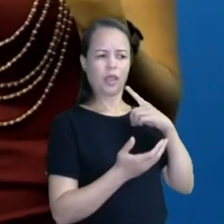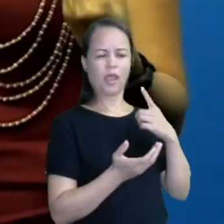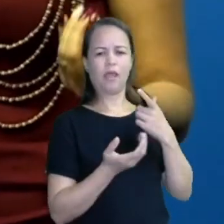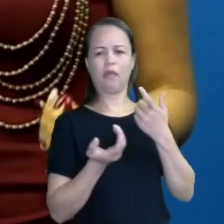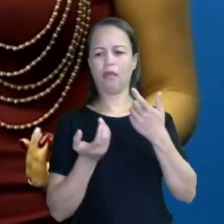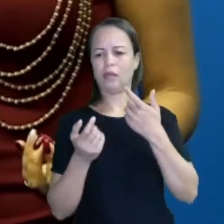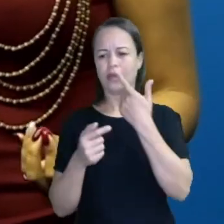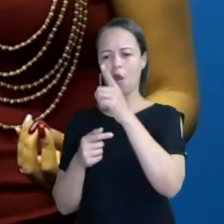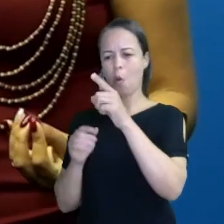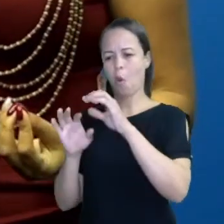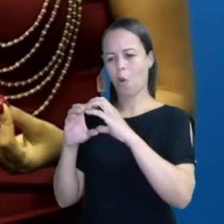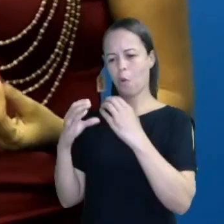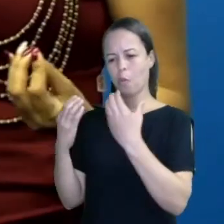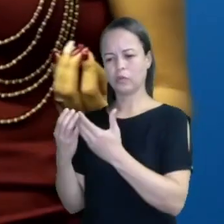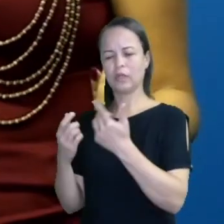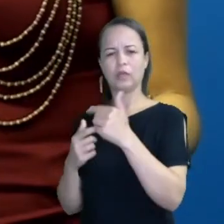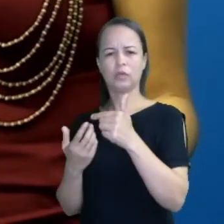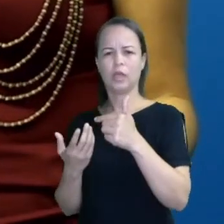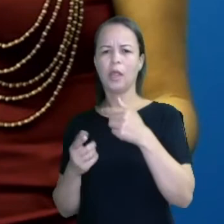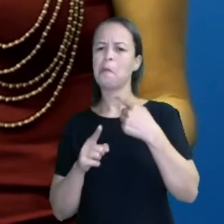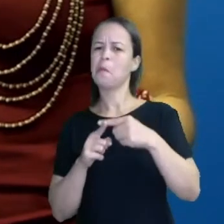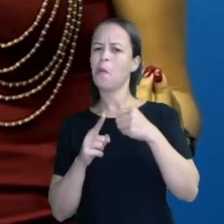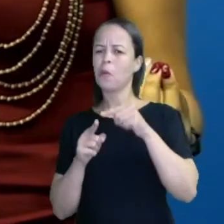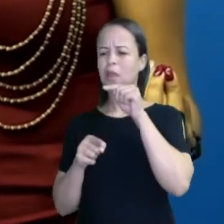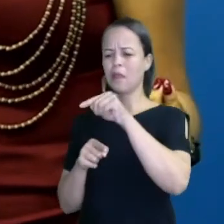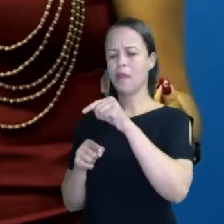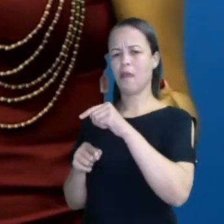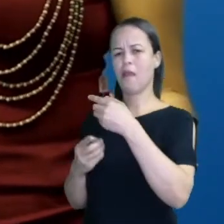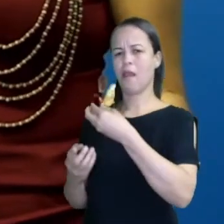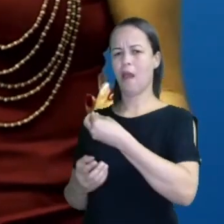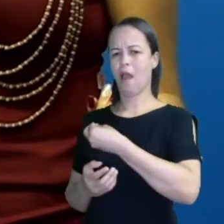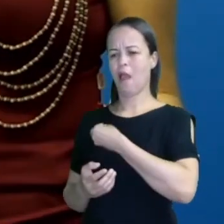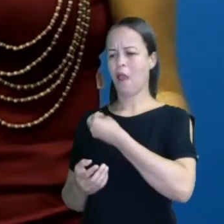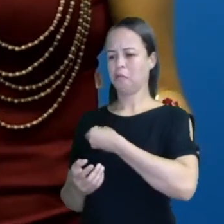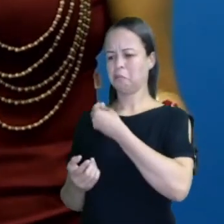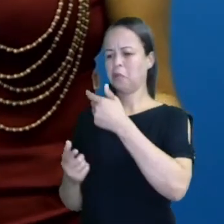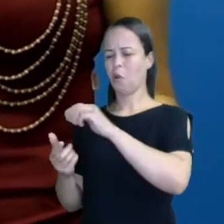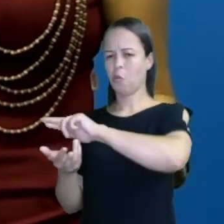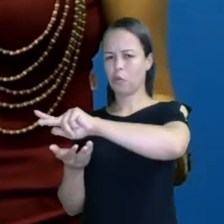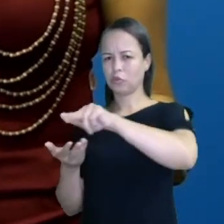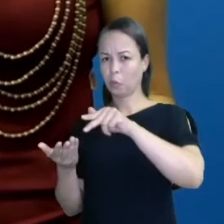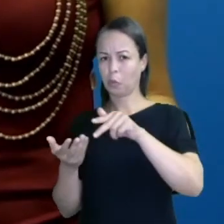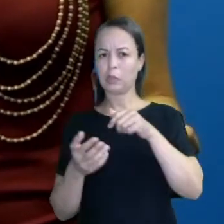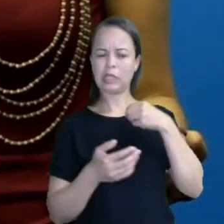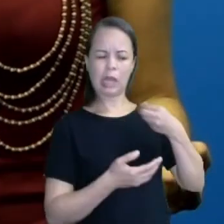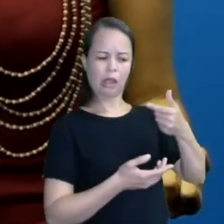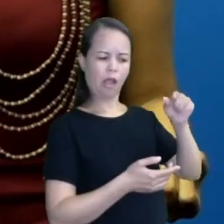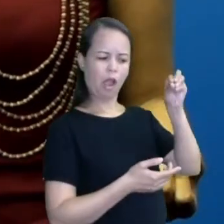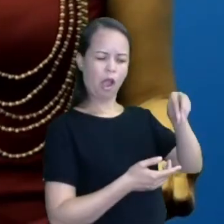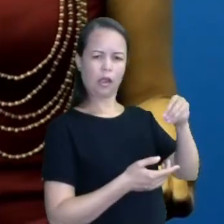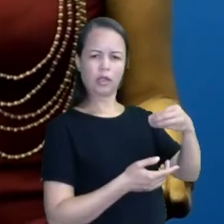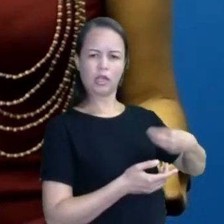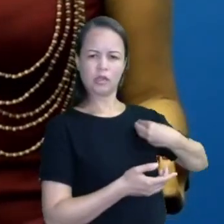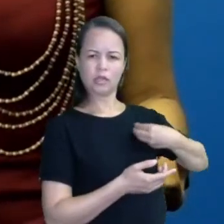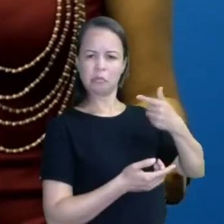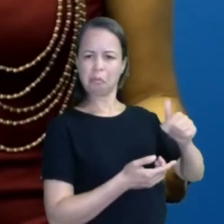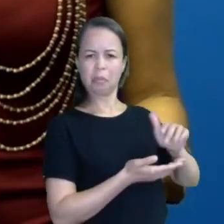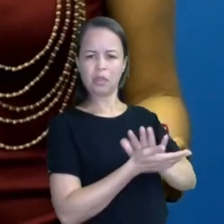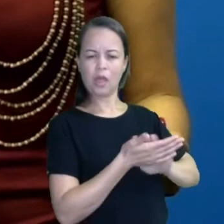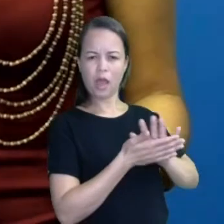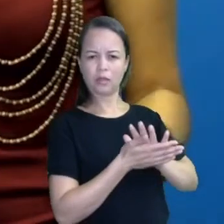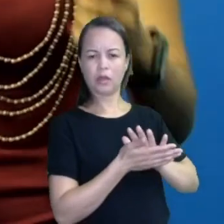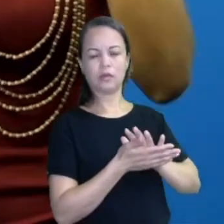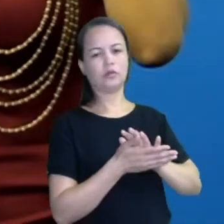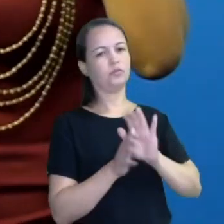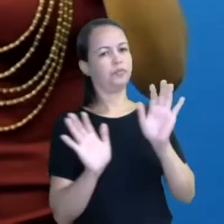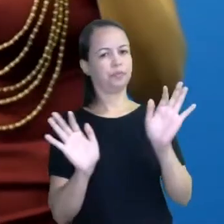existe isso e aqui não existe isso? Nós somos diferentes, é? Não. Todos são iguais perante lei, tá